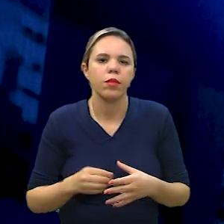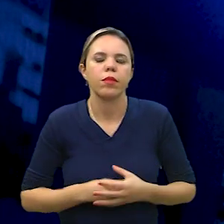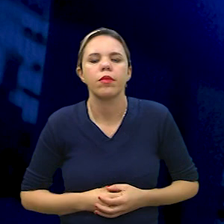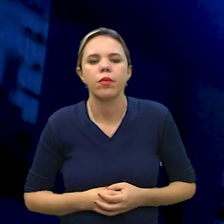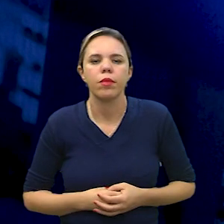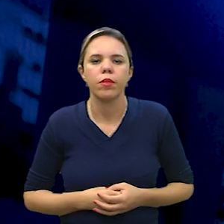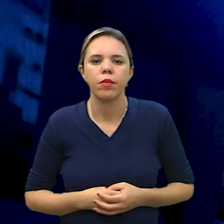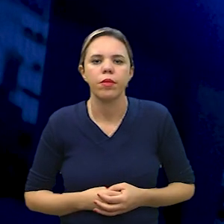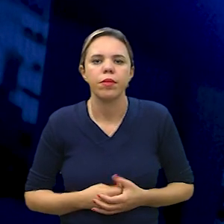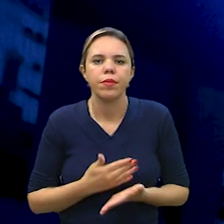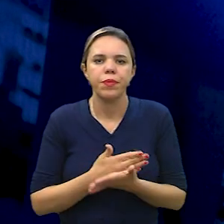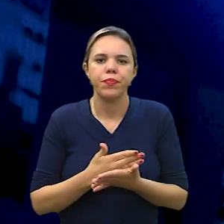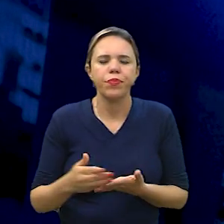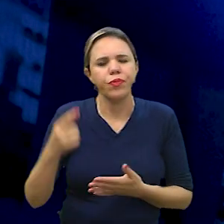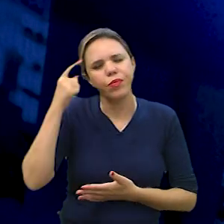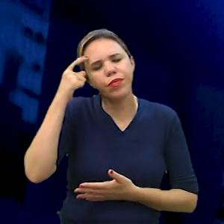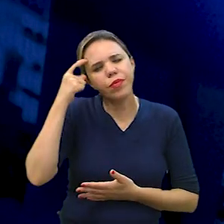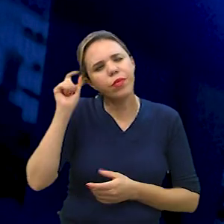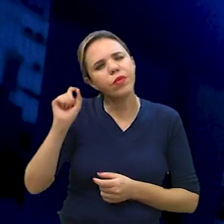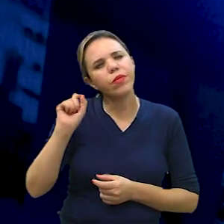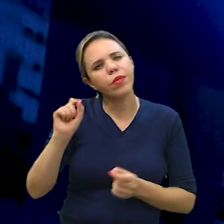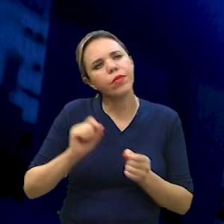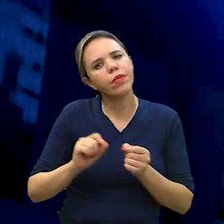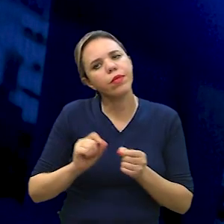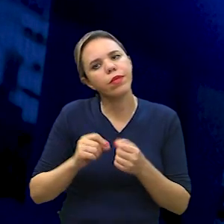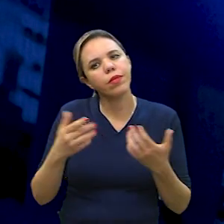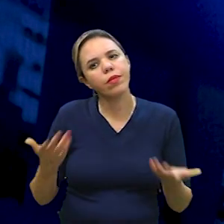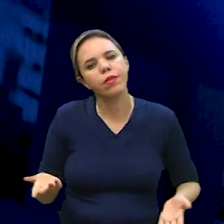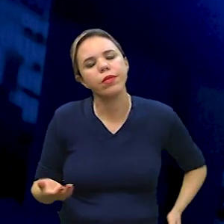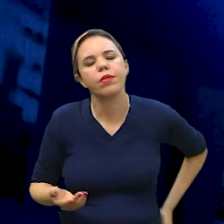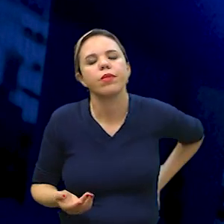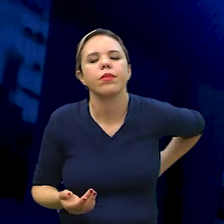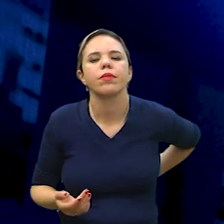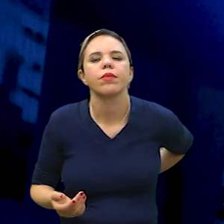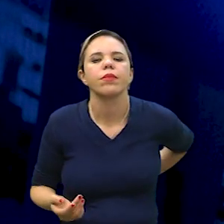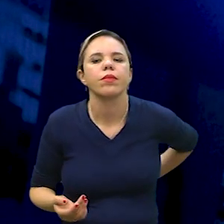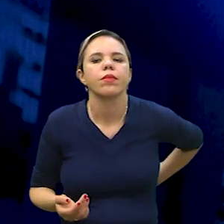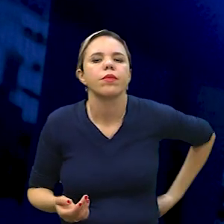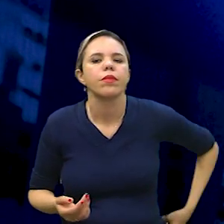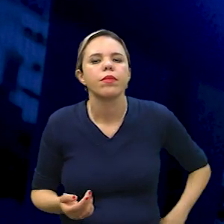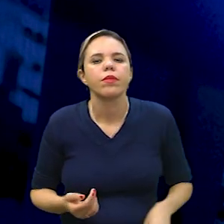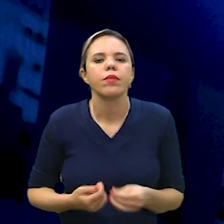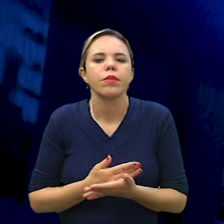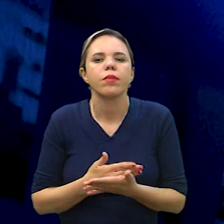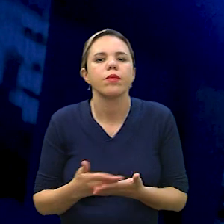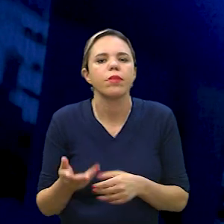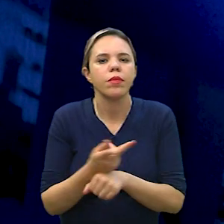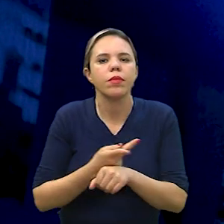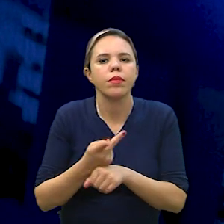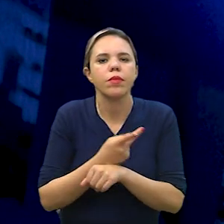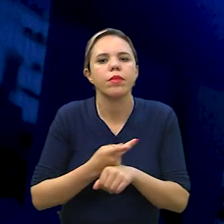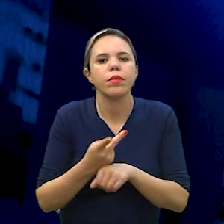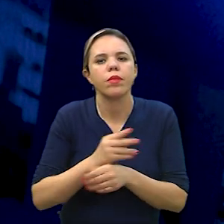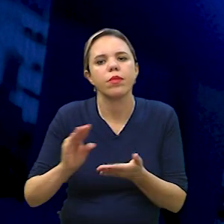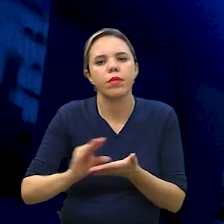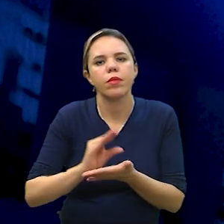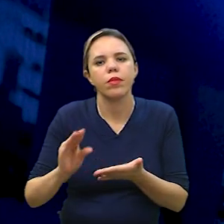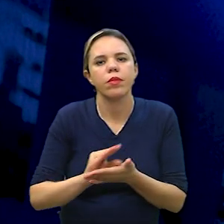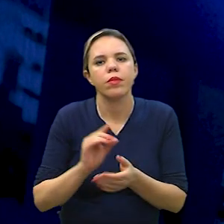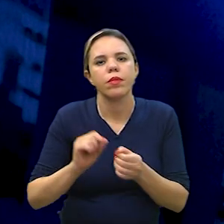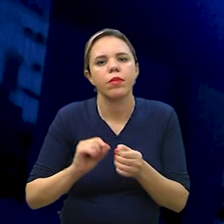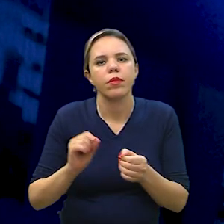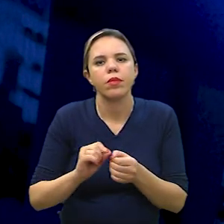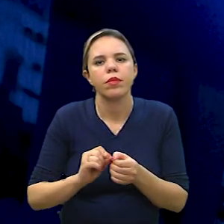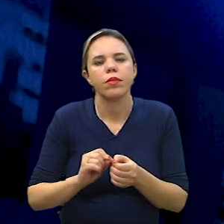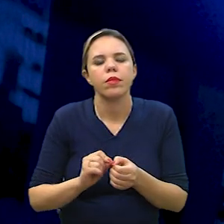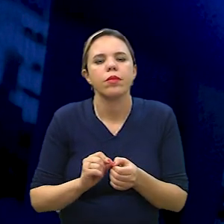fechamento. Então, eu comecei a pensar o que eu ia fazer, né? Comecei a procurar linhas de crédito, ver o que eu